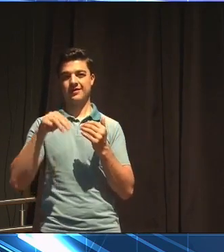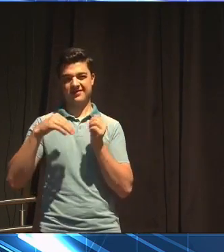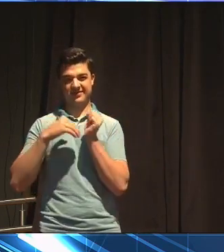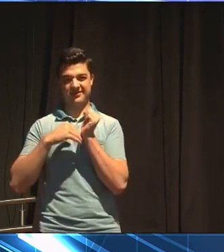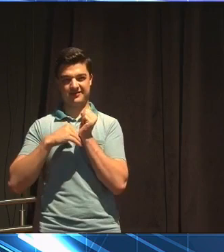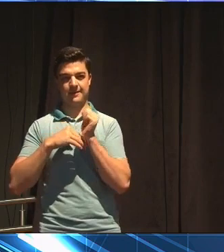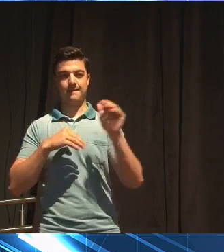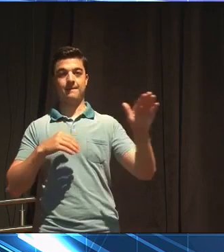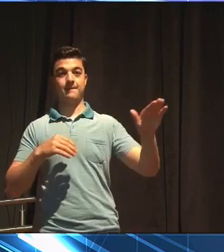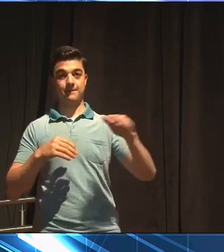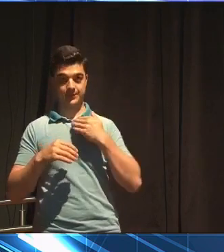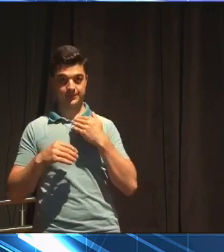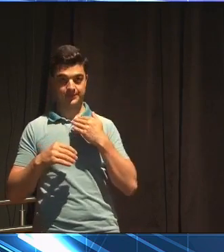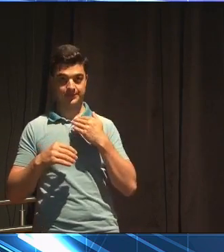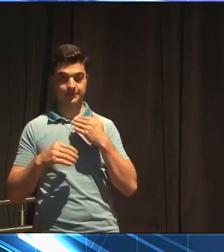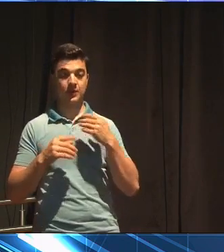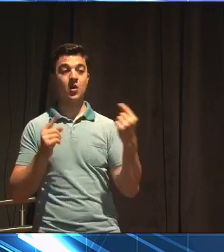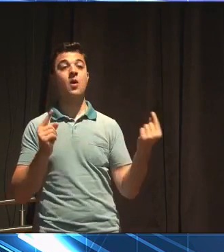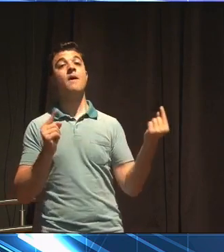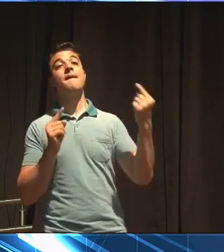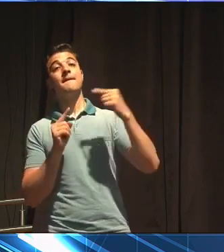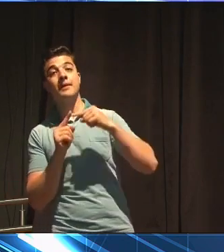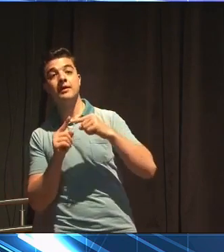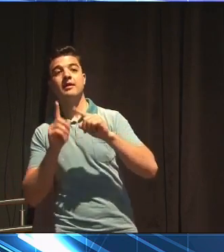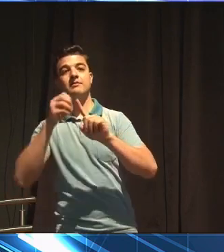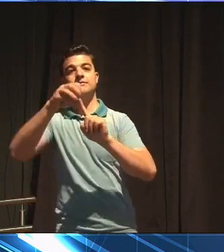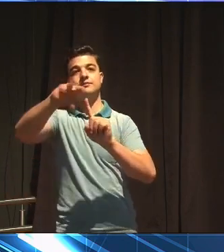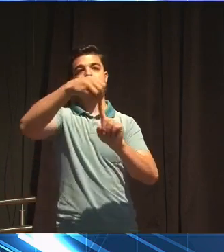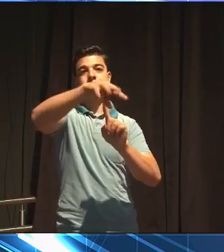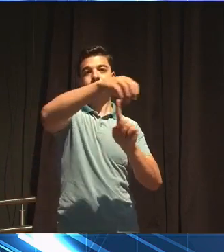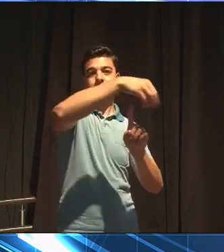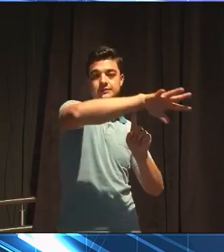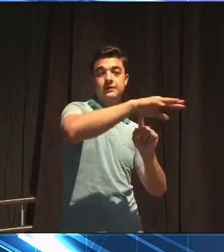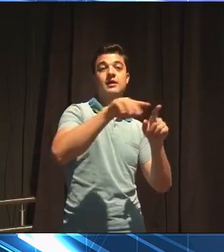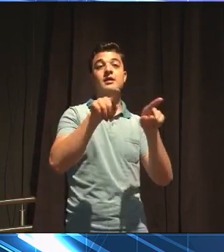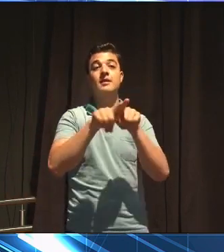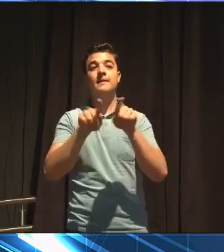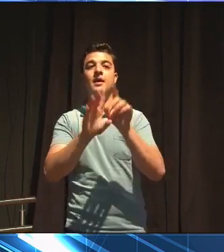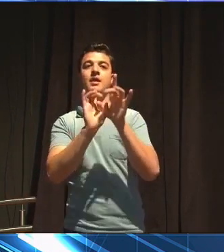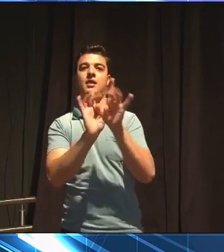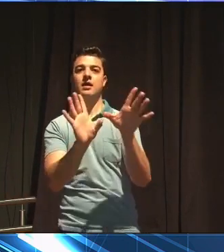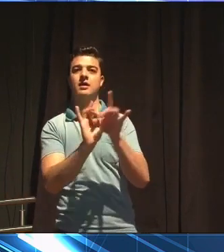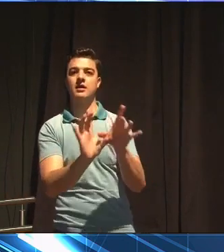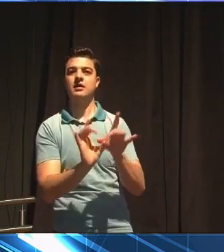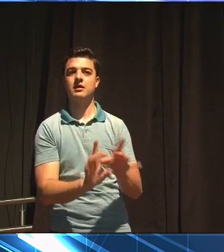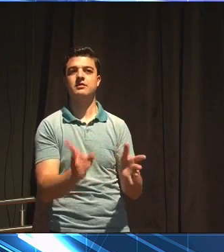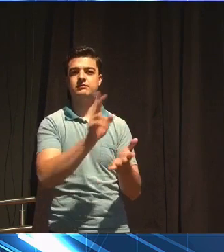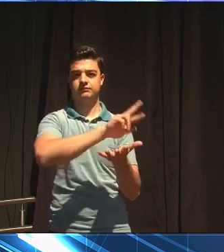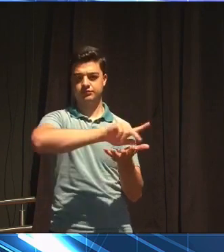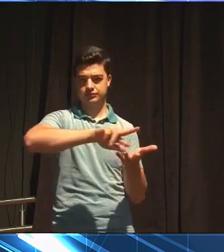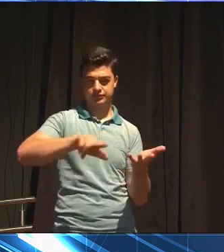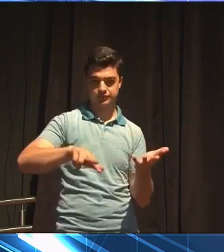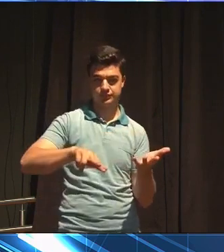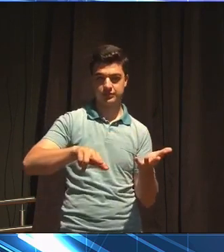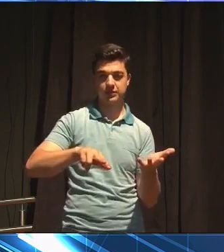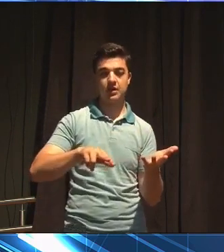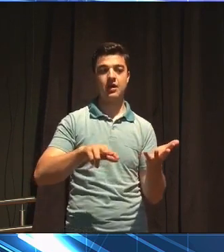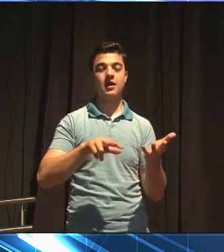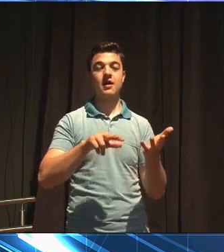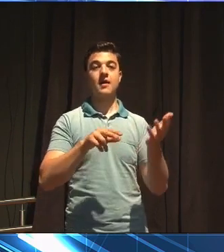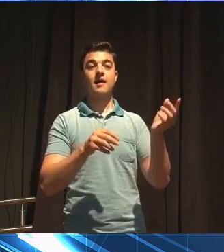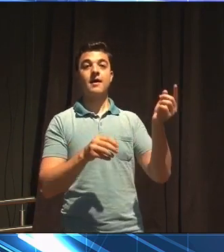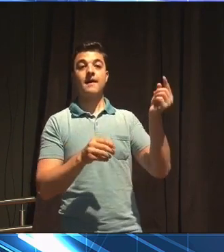corresponde a todas as APIs e permissões que ele pode fazer a partir daquele ponto